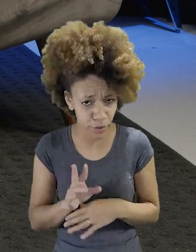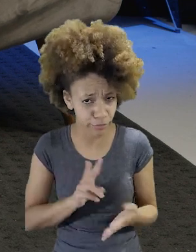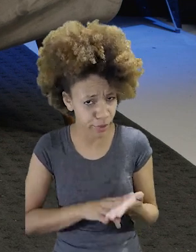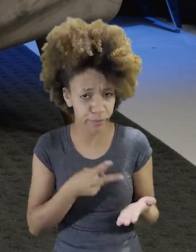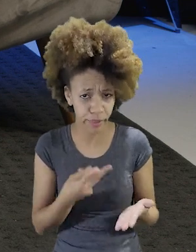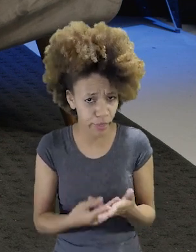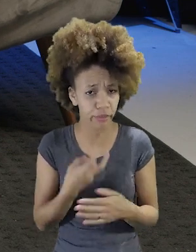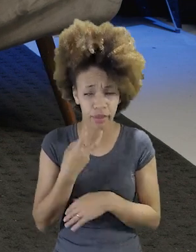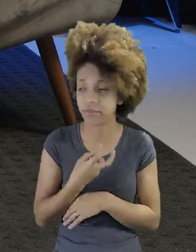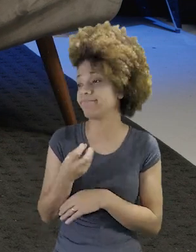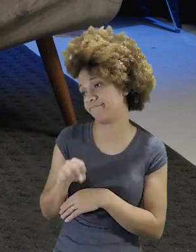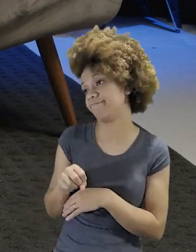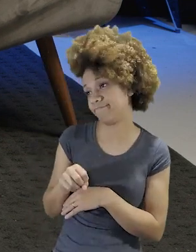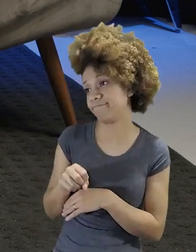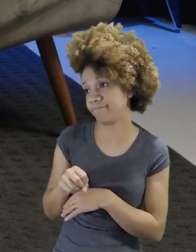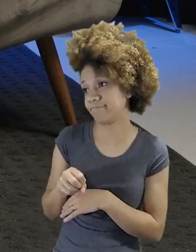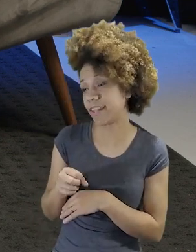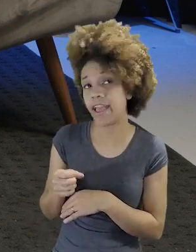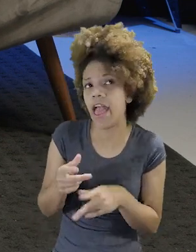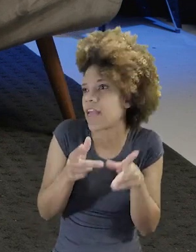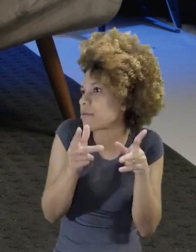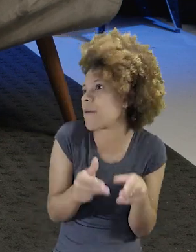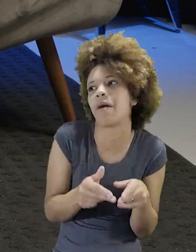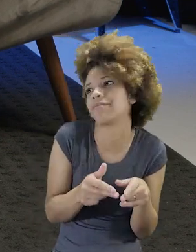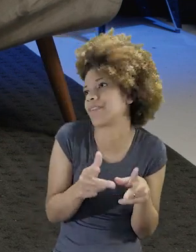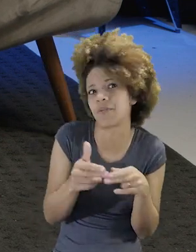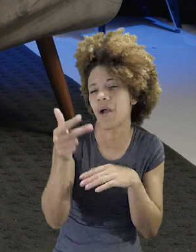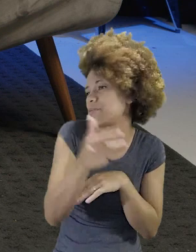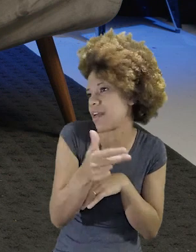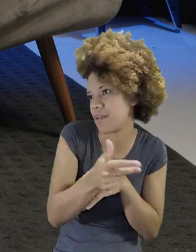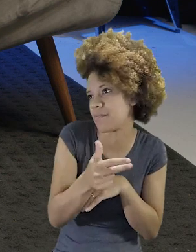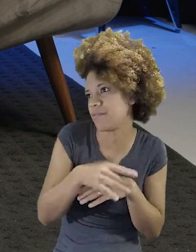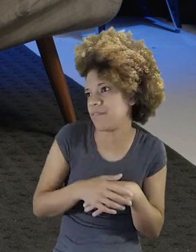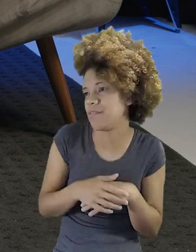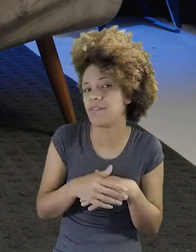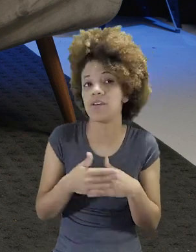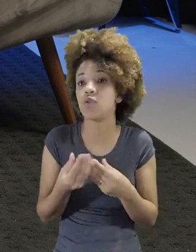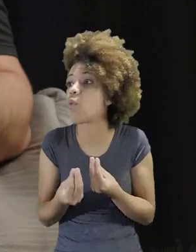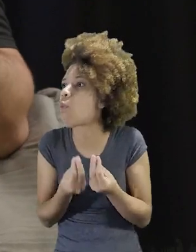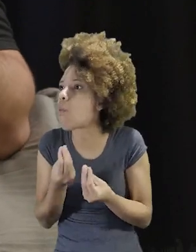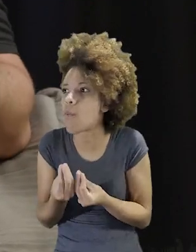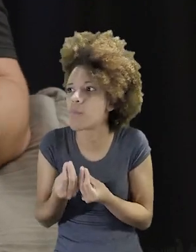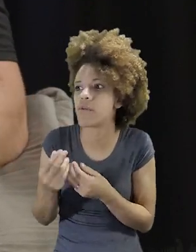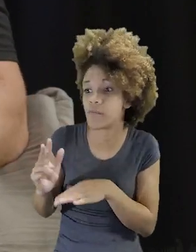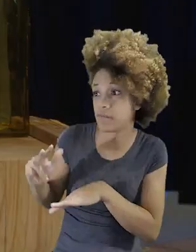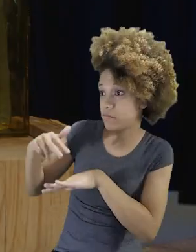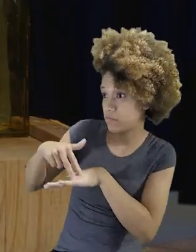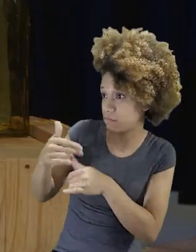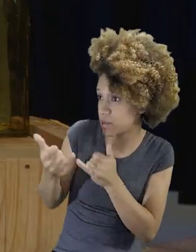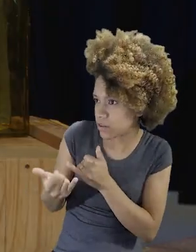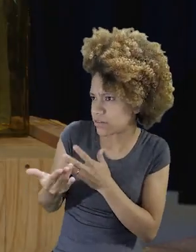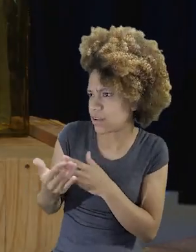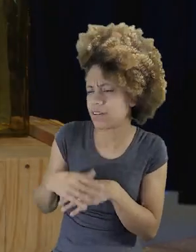não é uma música ele tem interpretando a voz de um é é é a mesmíssima coisa tá ligado Tipo será como